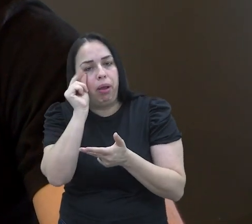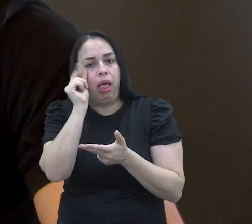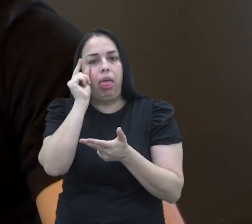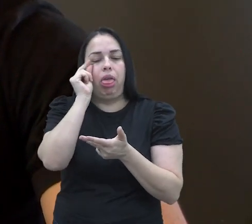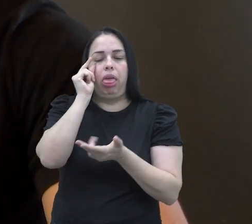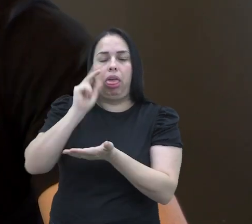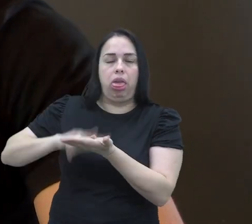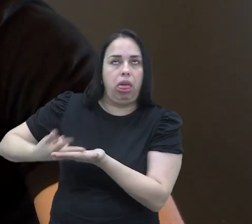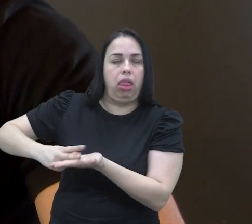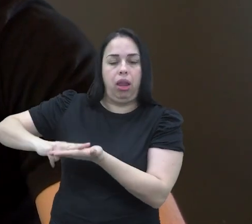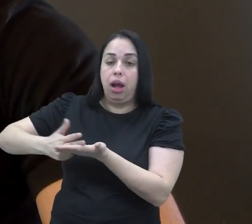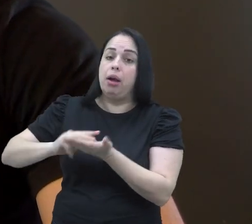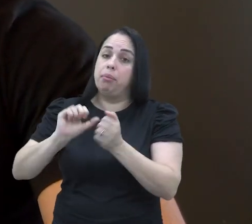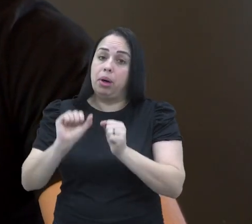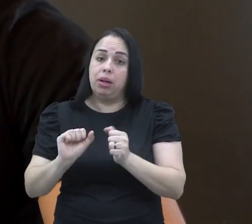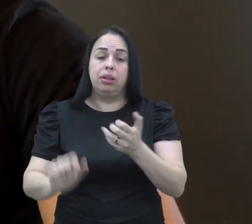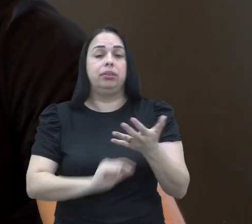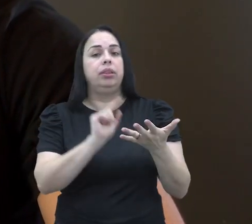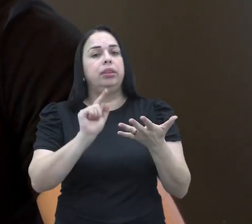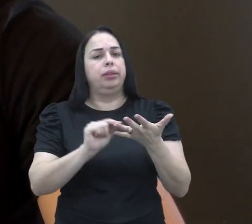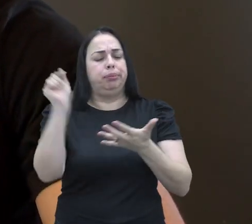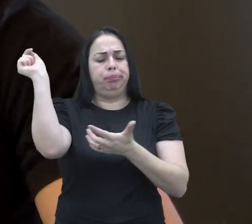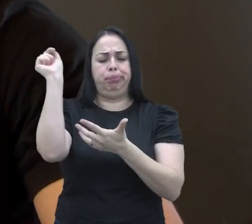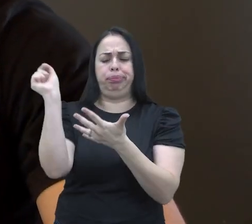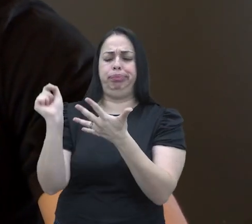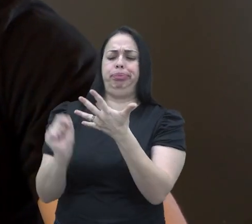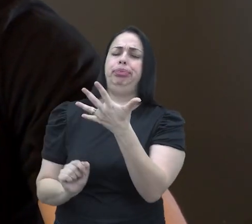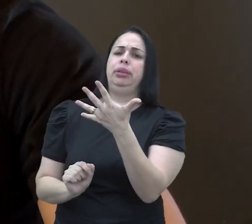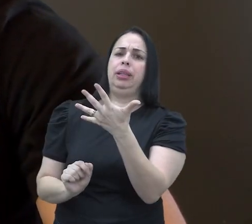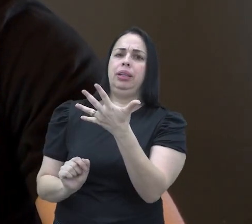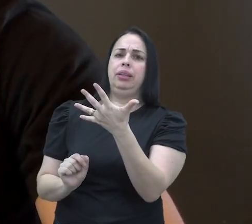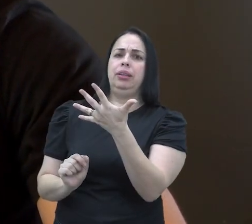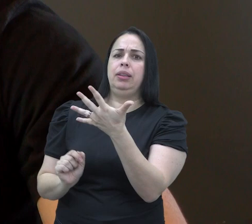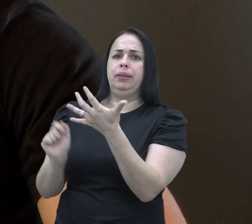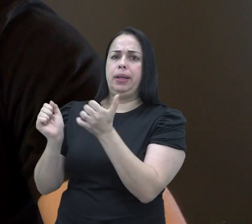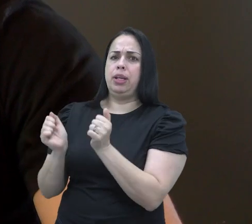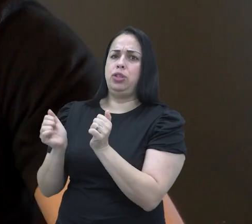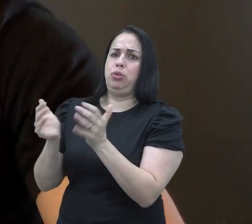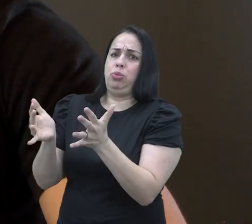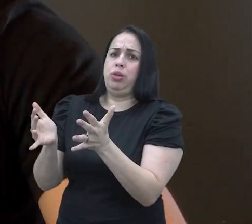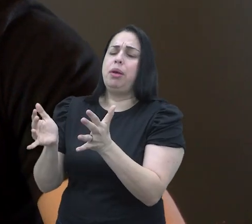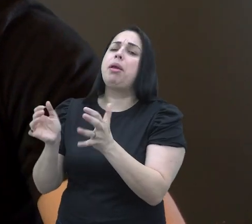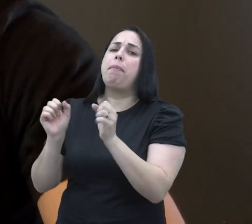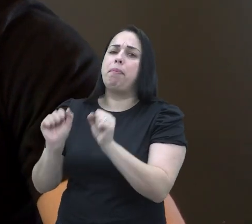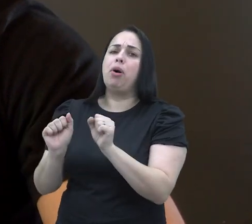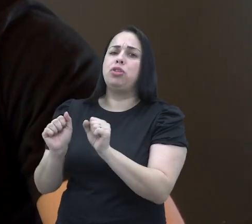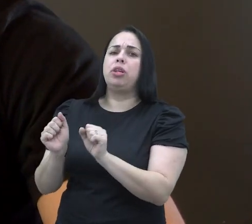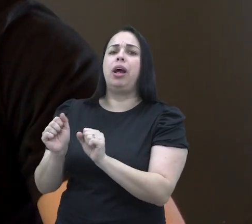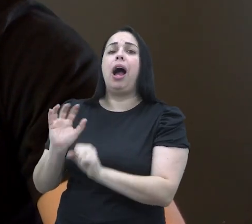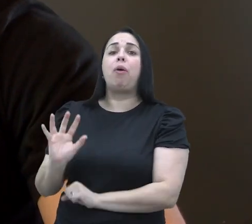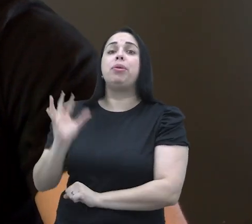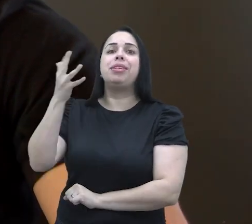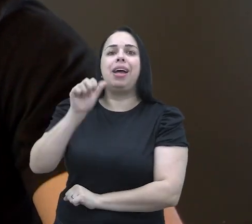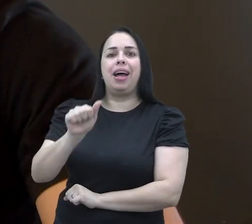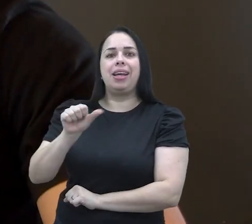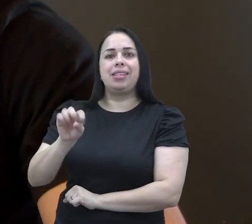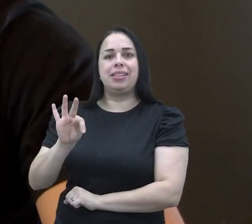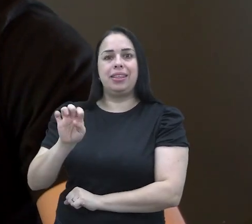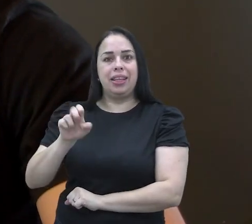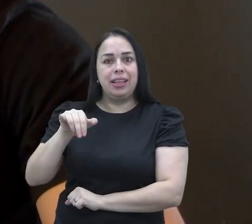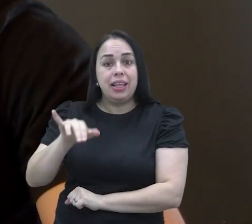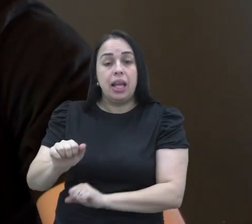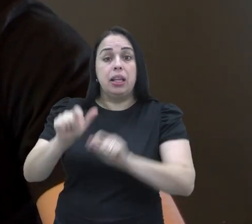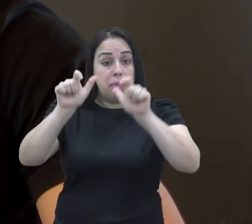sono desregrado, a pessoa pode estar com uma série de hábitos que podem produzir também a astenia. O ambiente